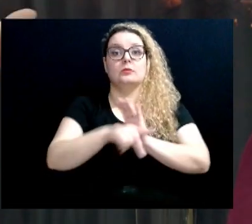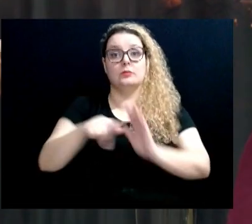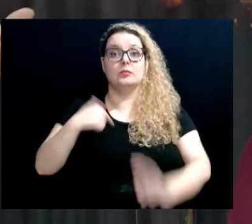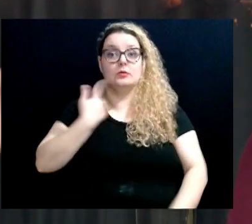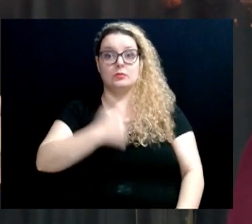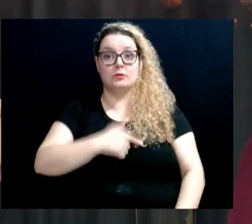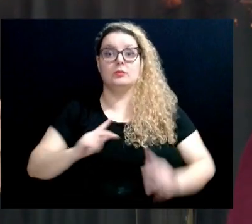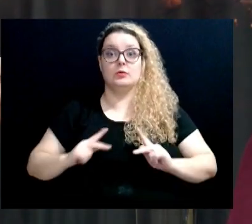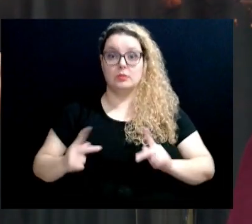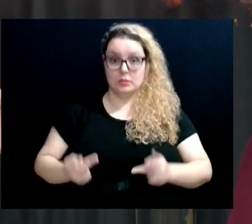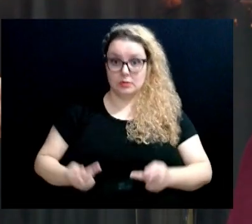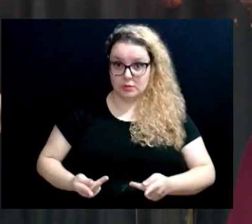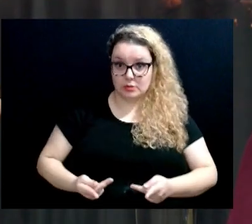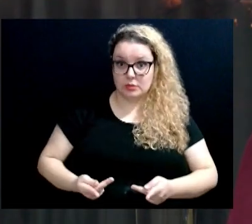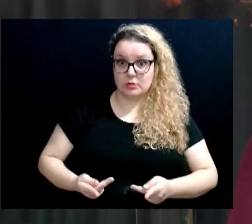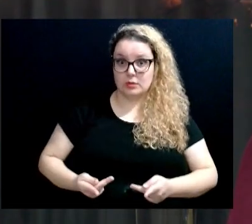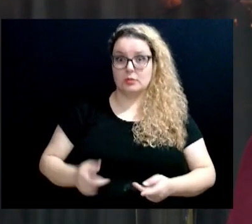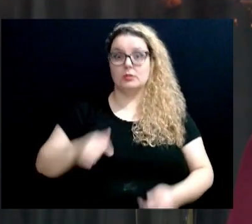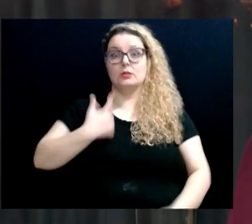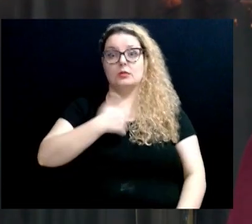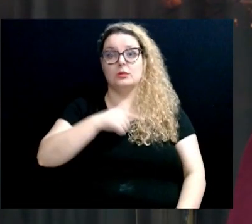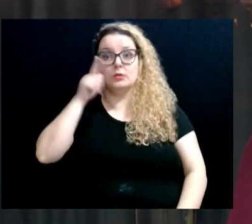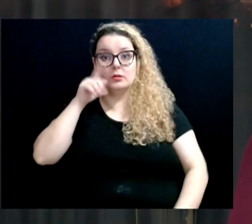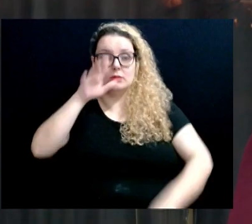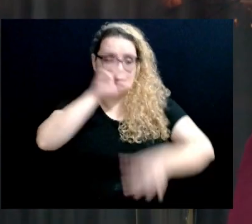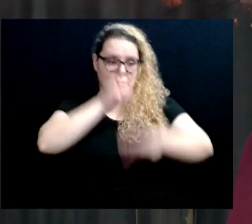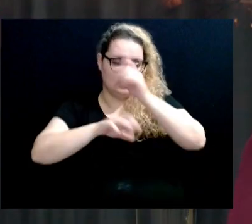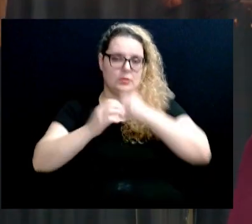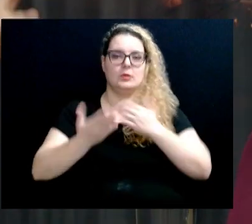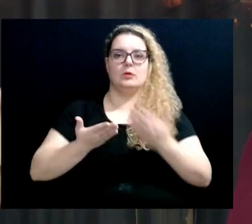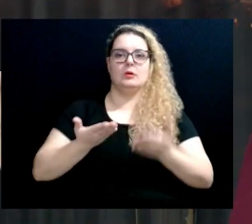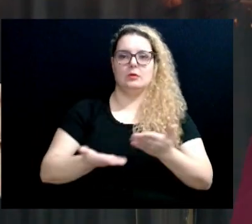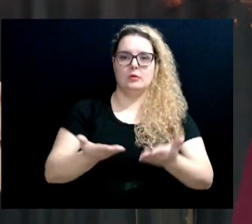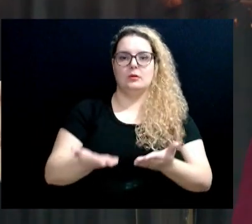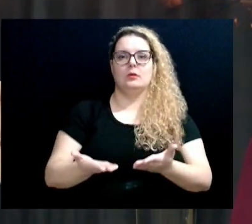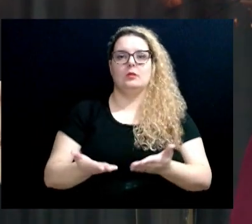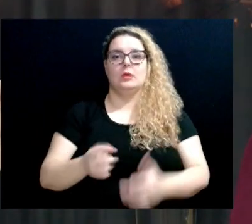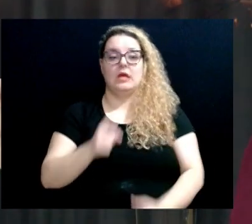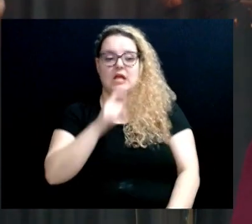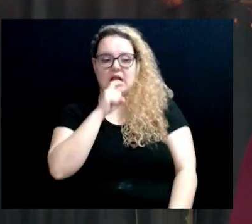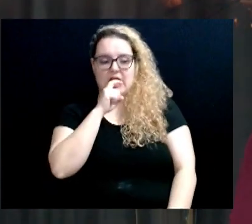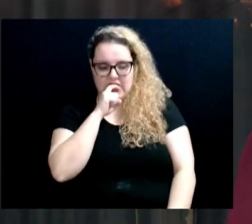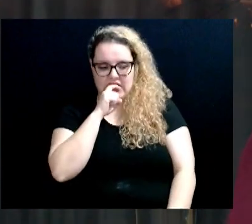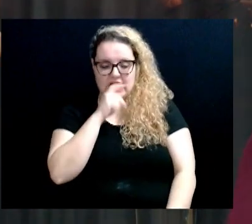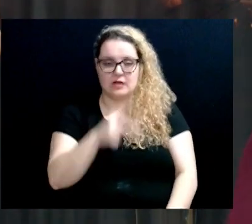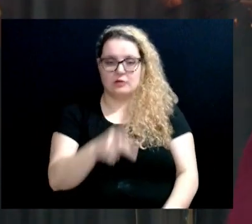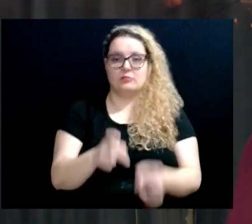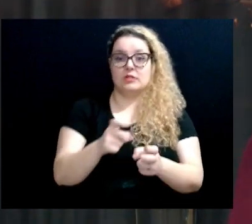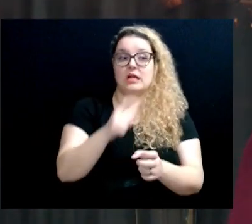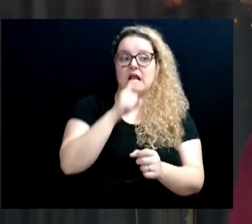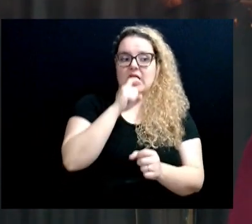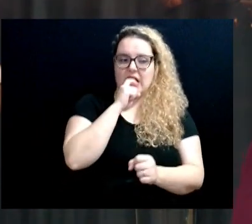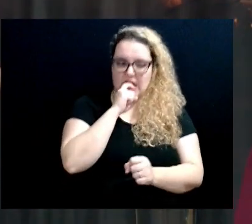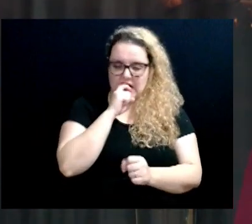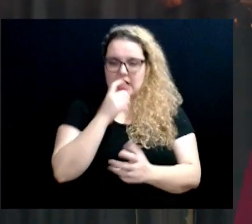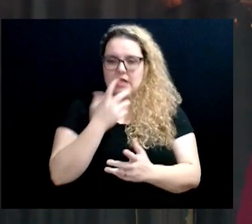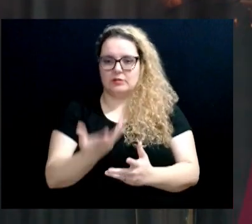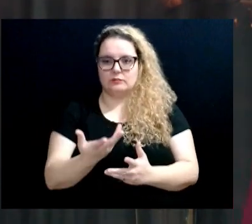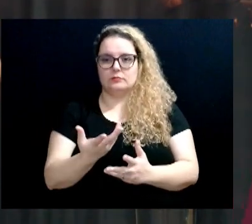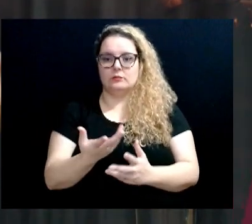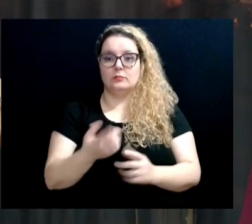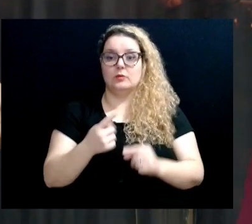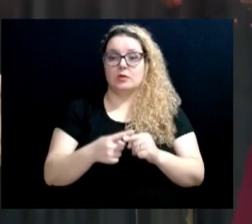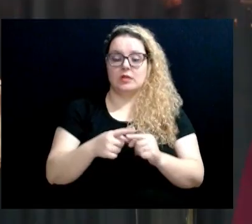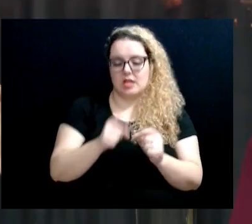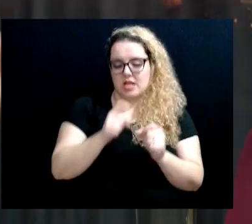a gente consegue aprender a lidar com a inveja, a identificar a inveja, né? Então, é que a inveja